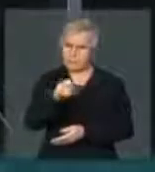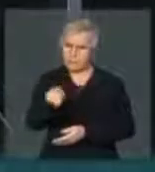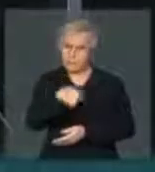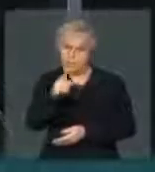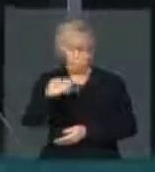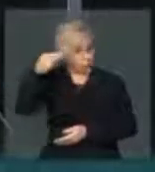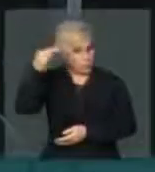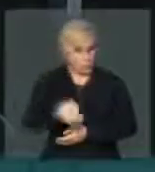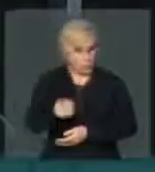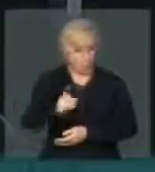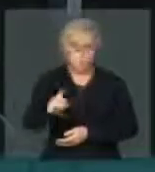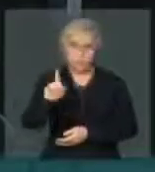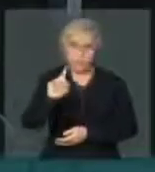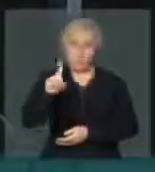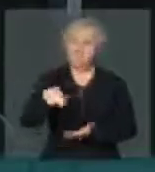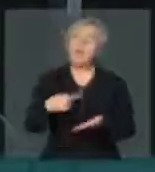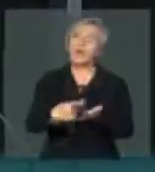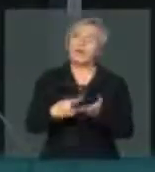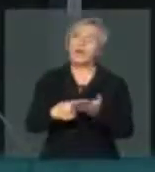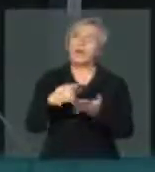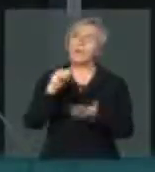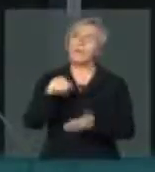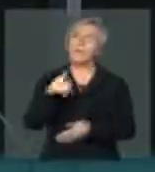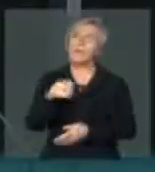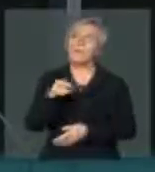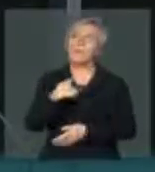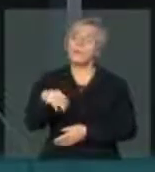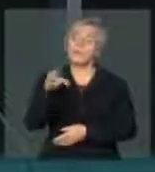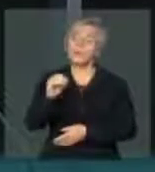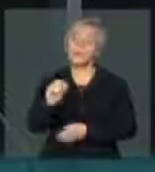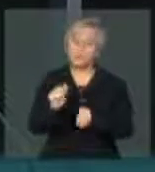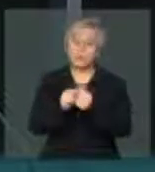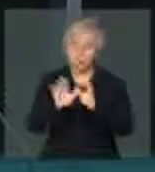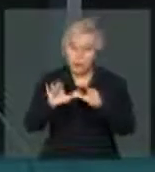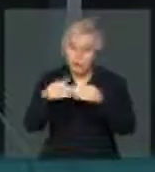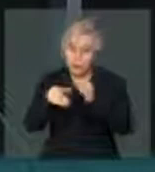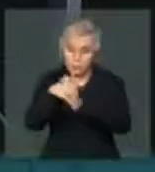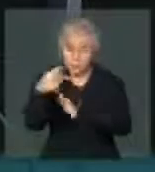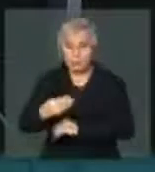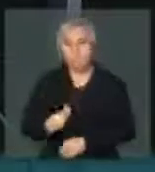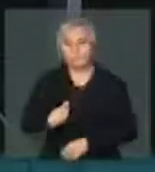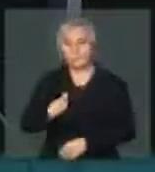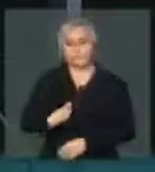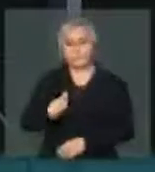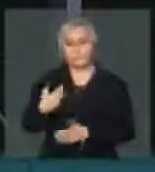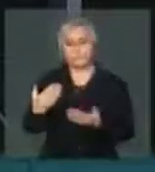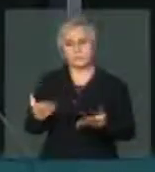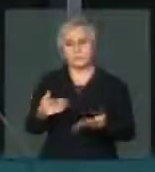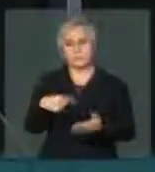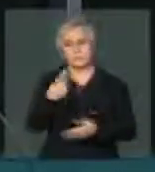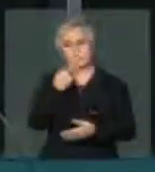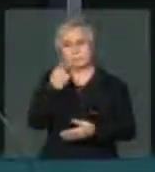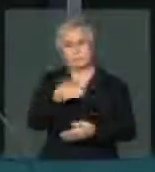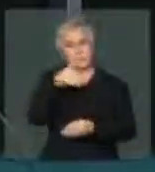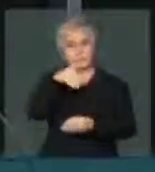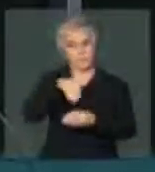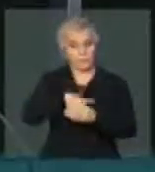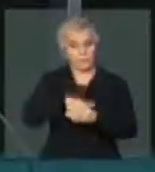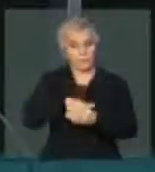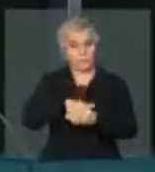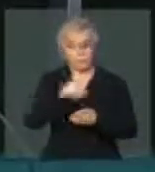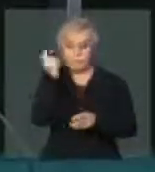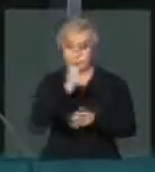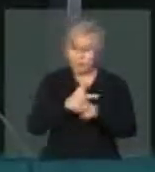ele é um compromisso com a comunidade em que você vive. Estamos falando de um voto